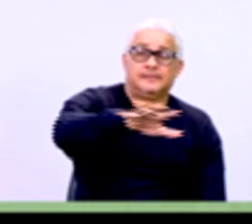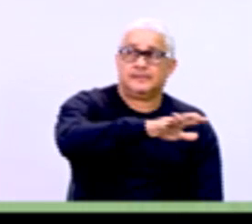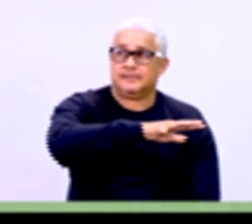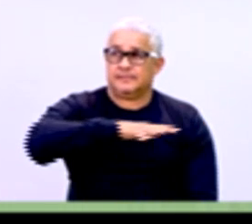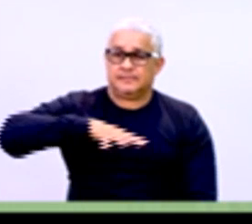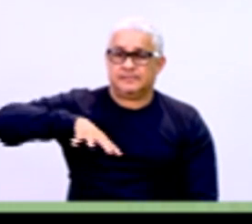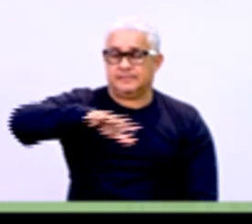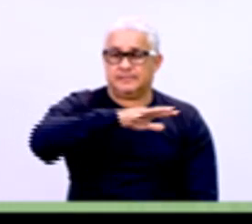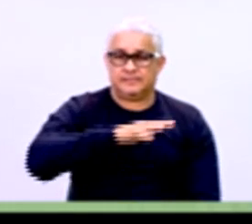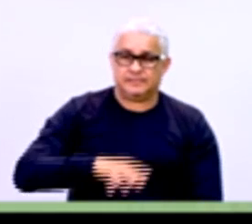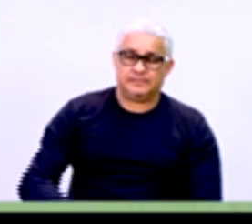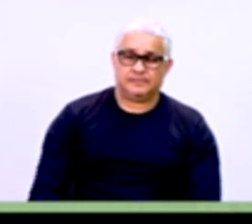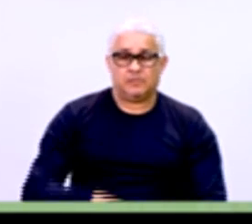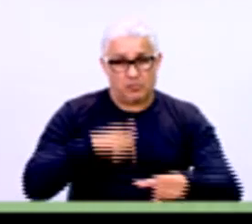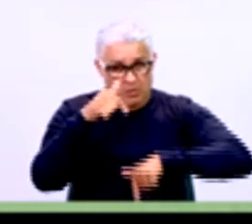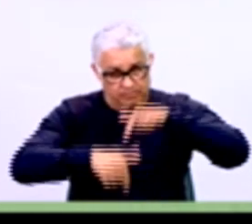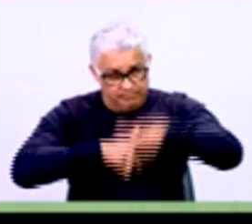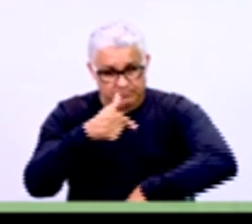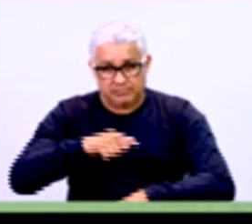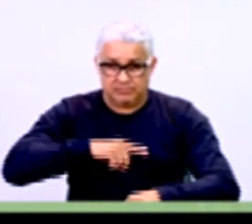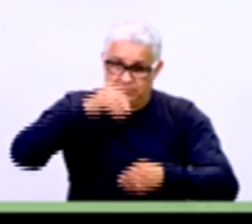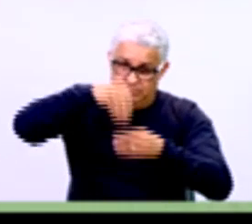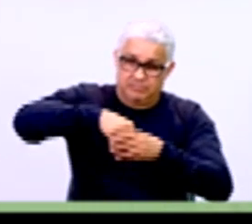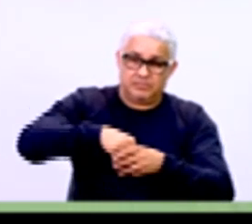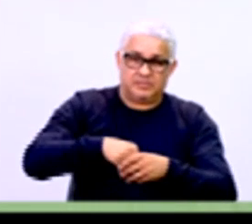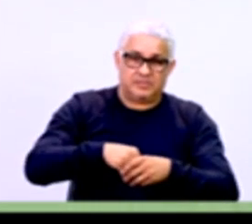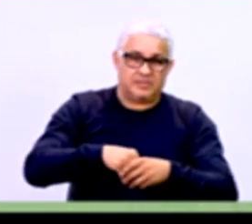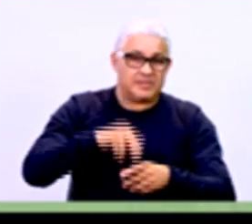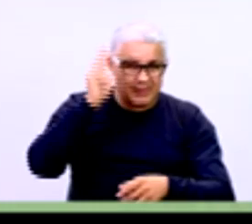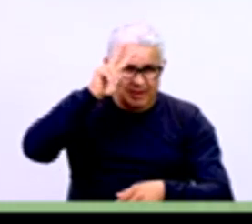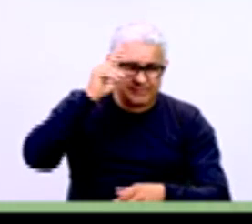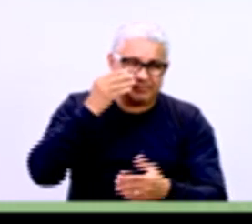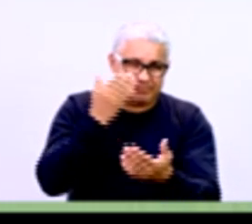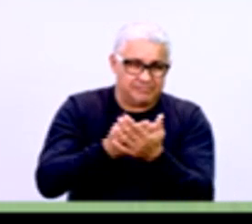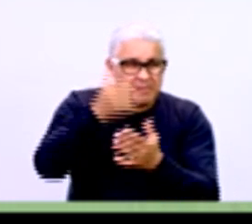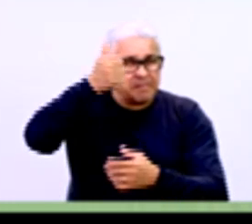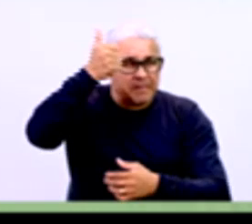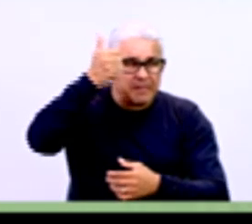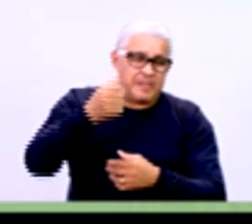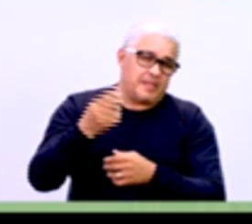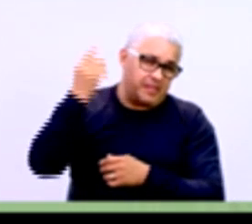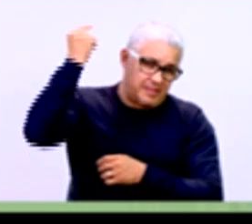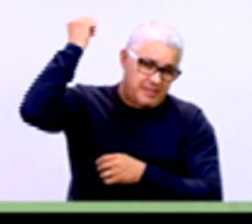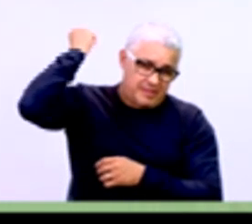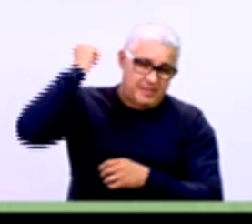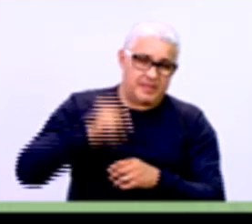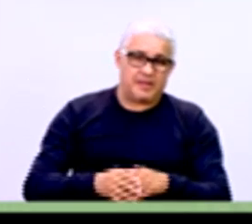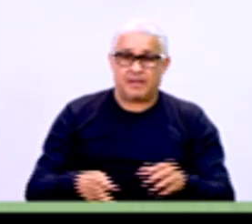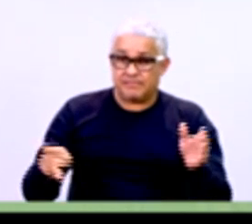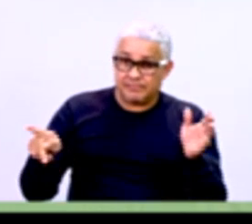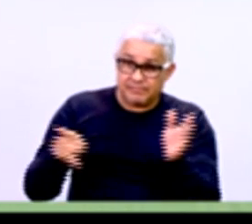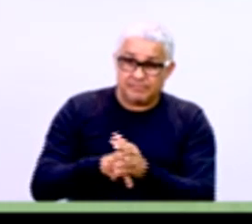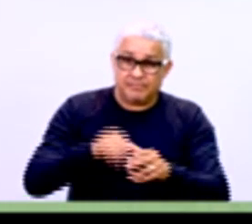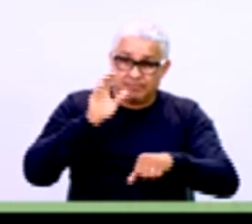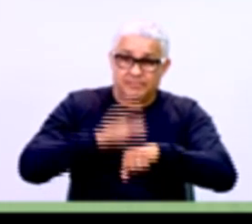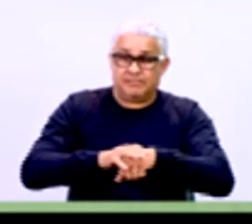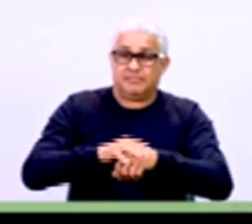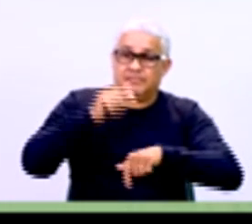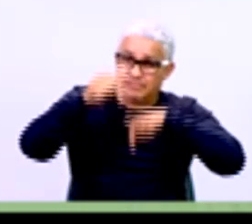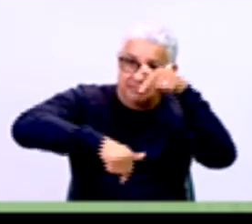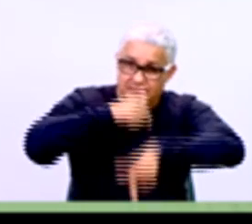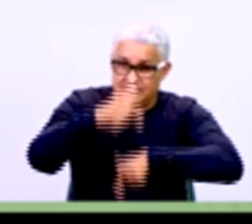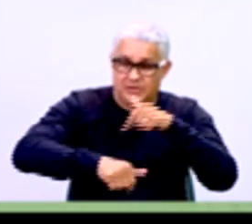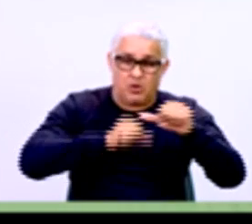que é através do trabalho, nós vimos isso na primeira aula, através da ação do trabalho, é moldado,